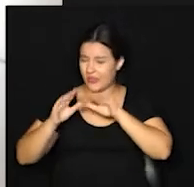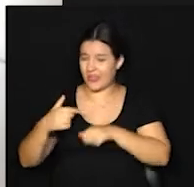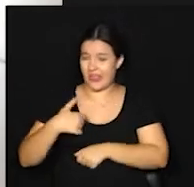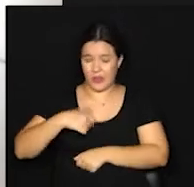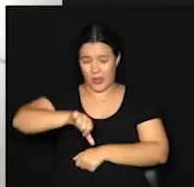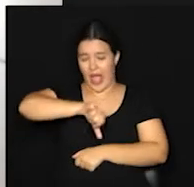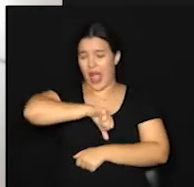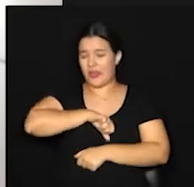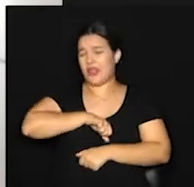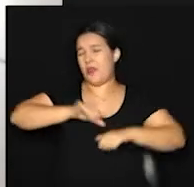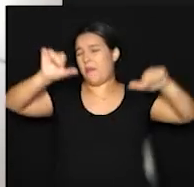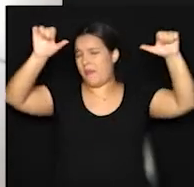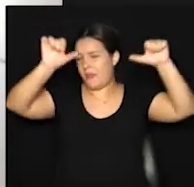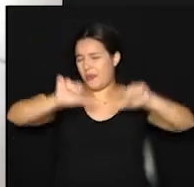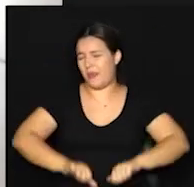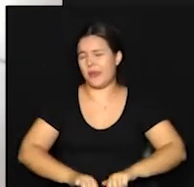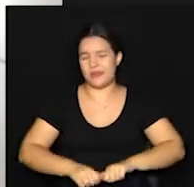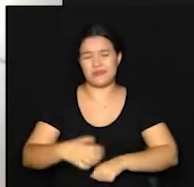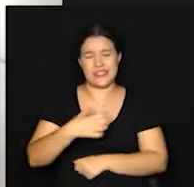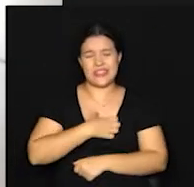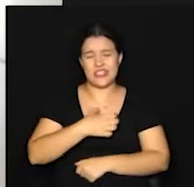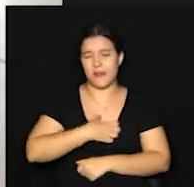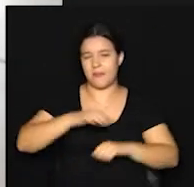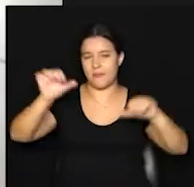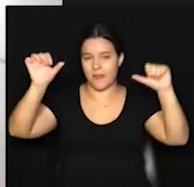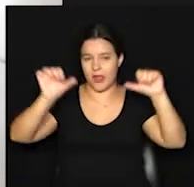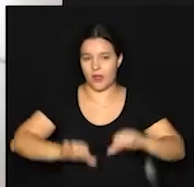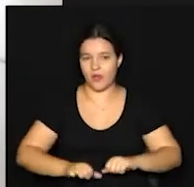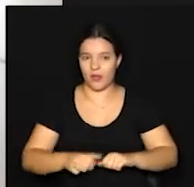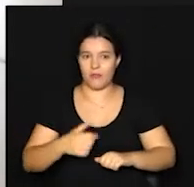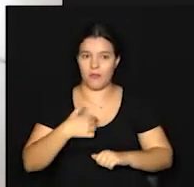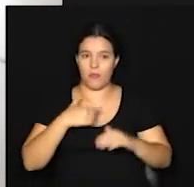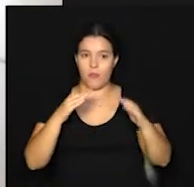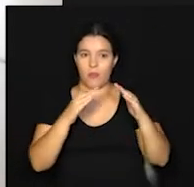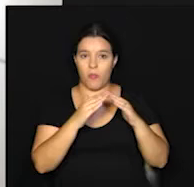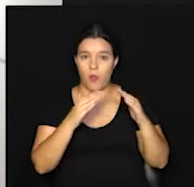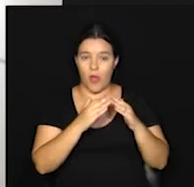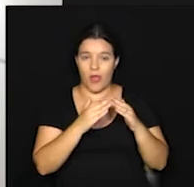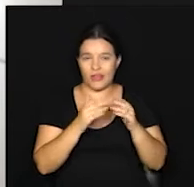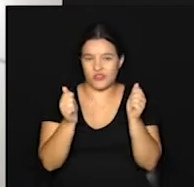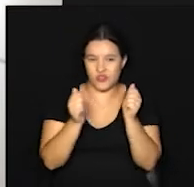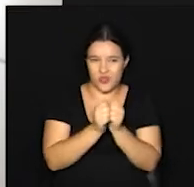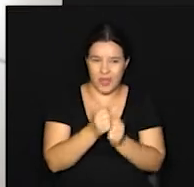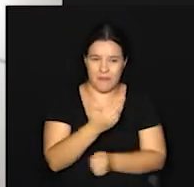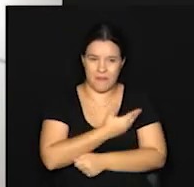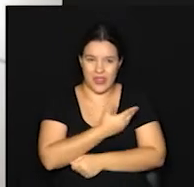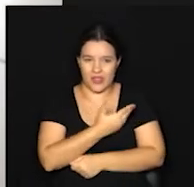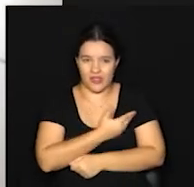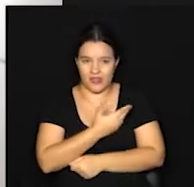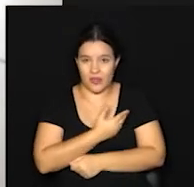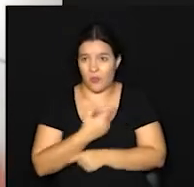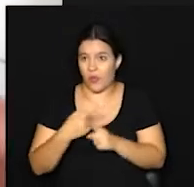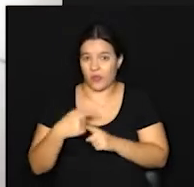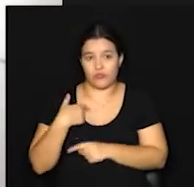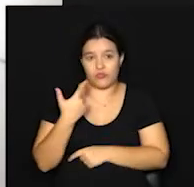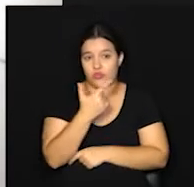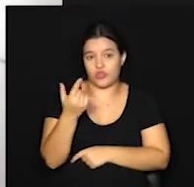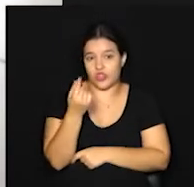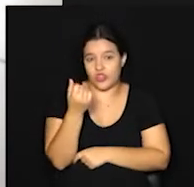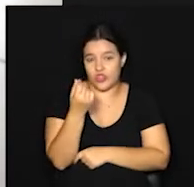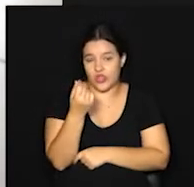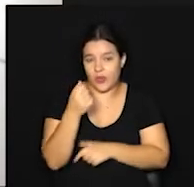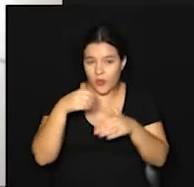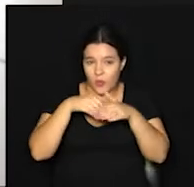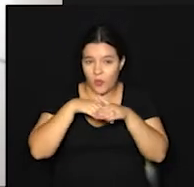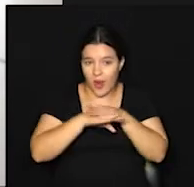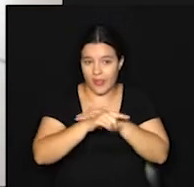no chão, para baixo. Eu estava morando de favor na casa de uns amigos, porque na época eu não tinha dinheiro, eu tinha um pouco de dinheiro guardado